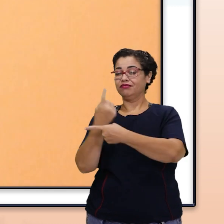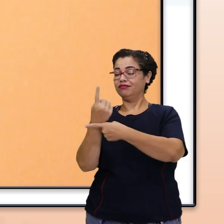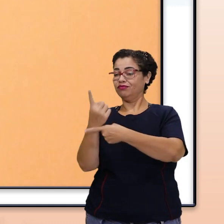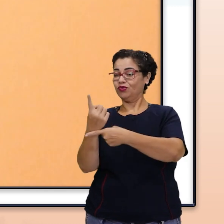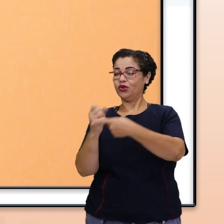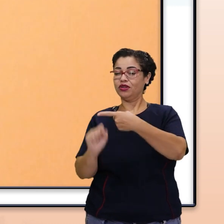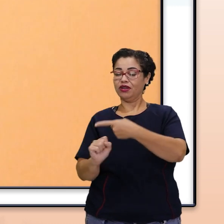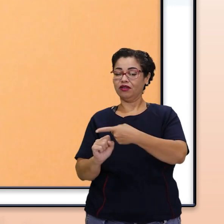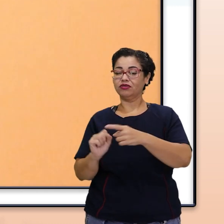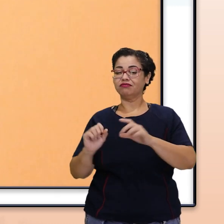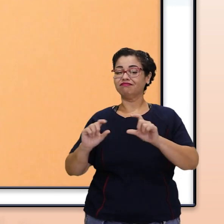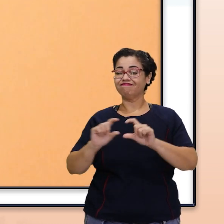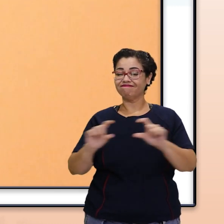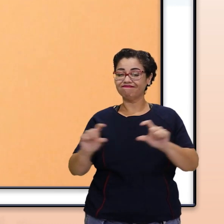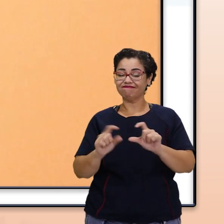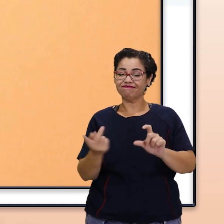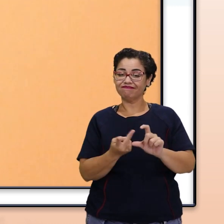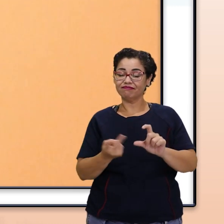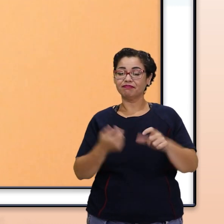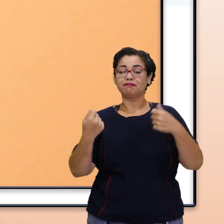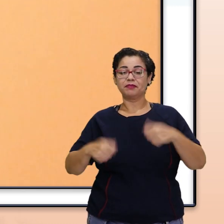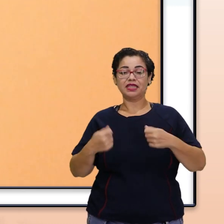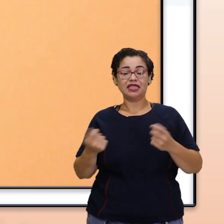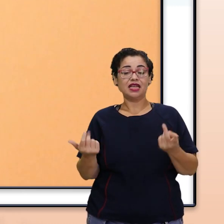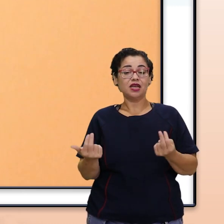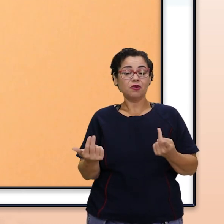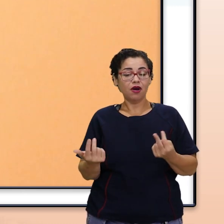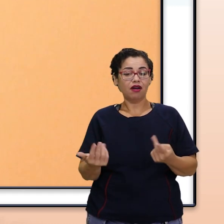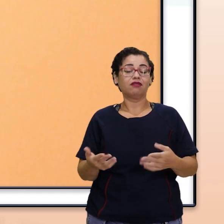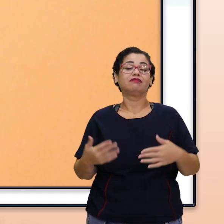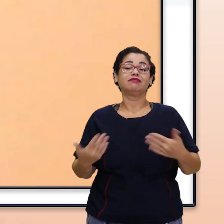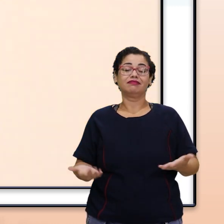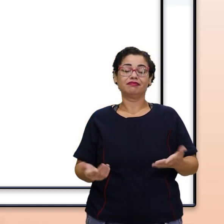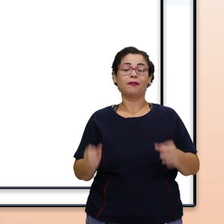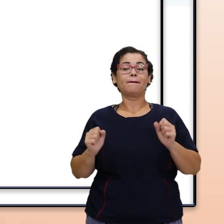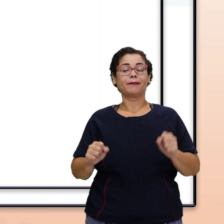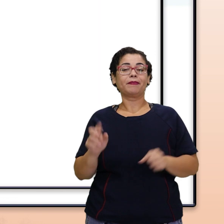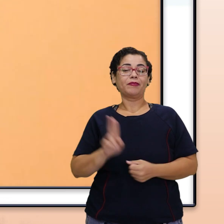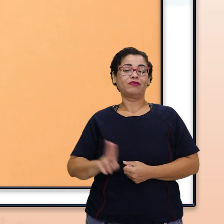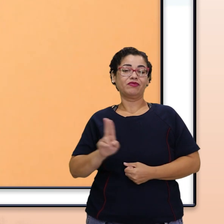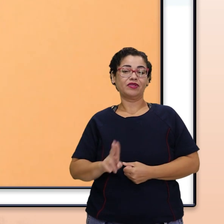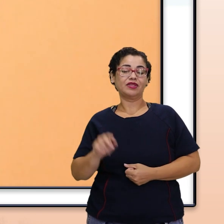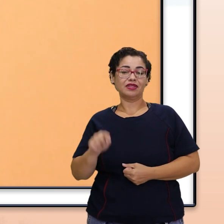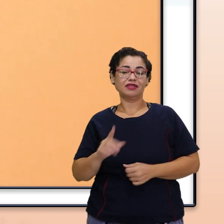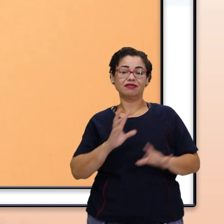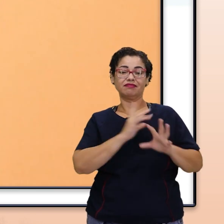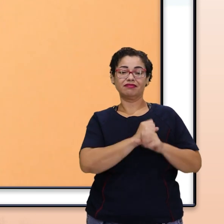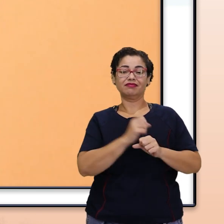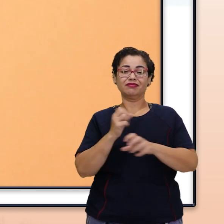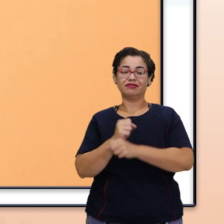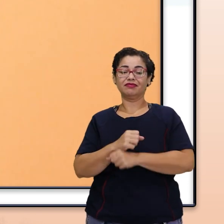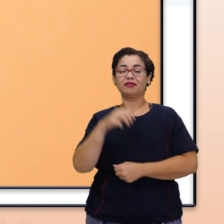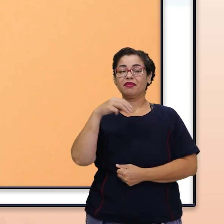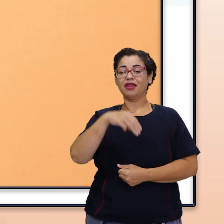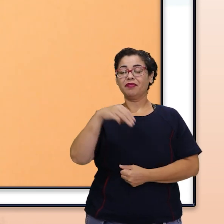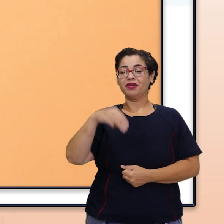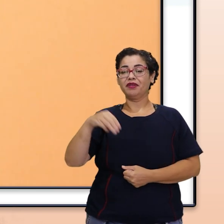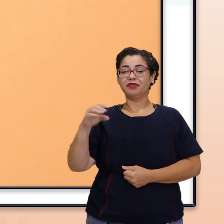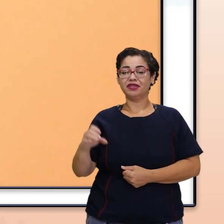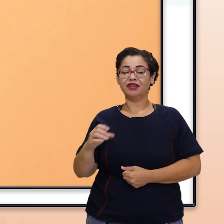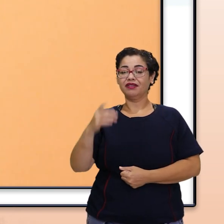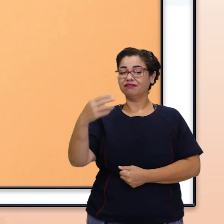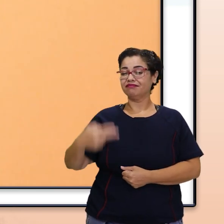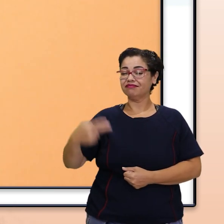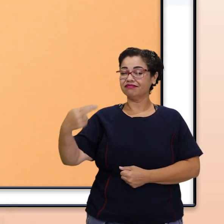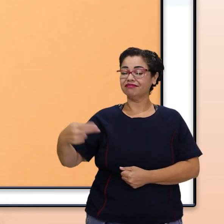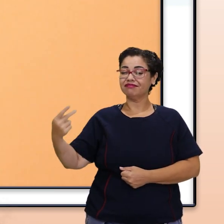Vamos determinar um denominador comum a essas frações. Podemos fazer isso calculando o mínimo múltiplo